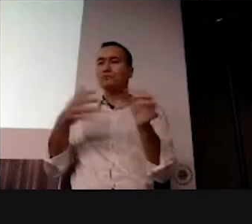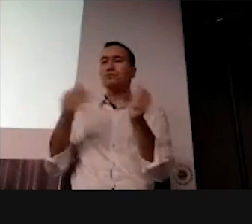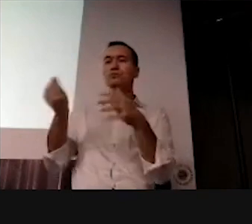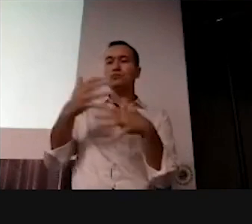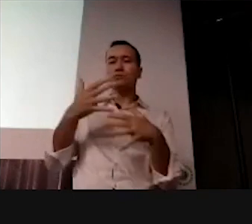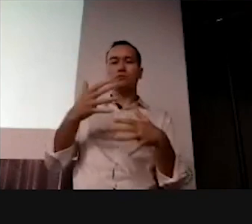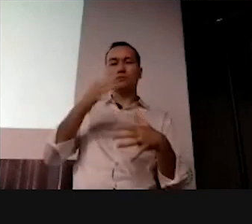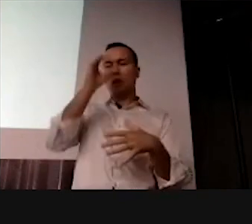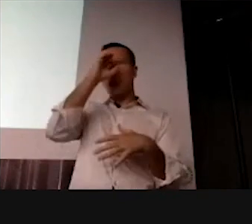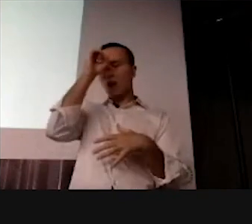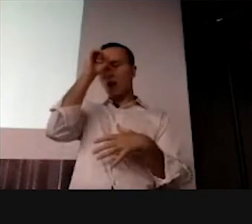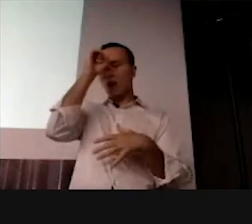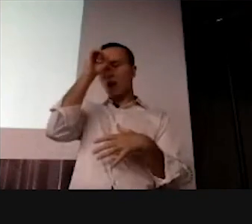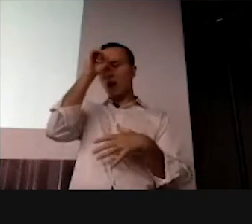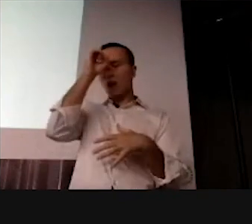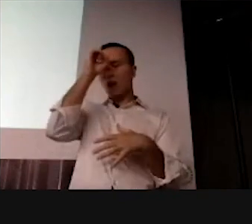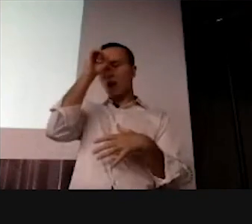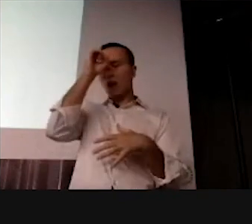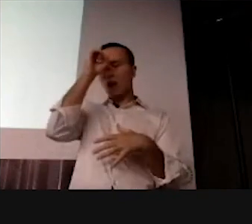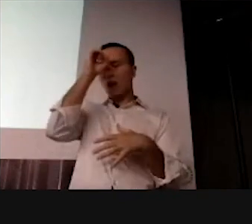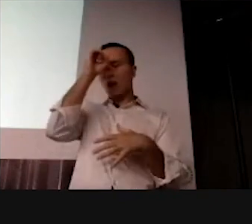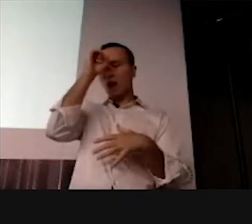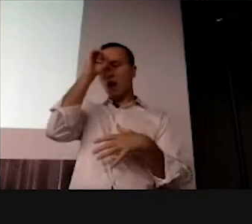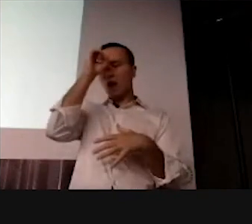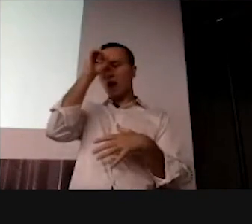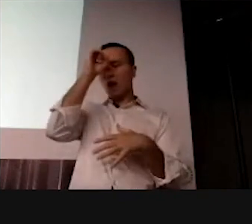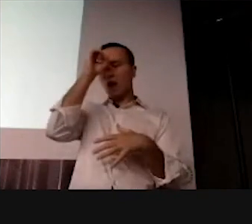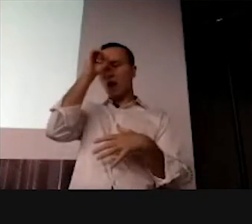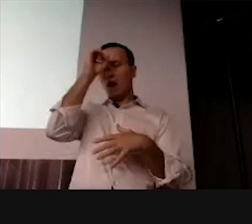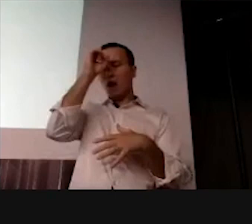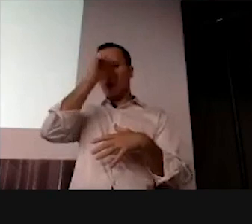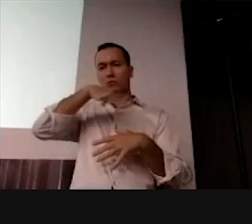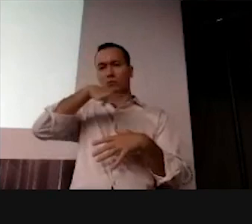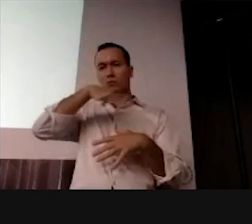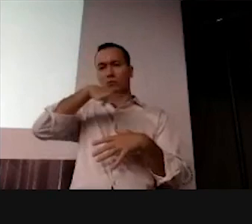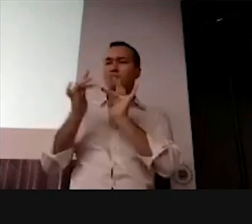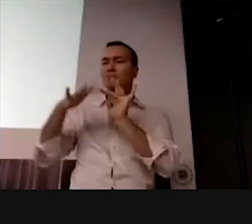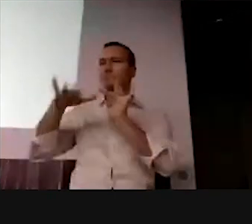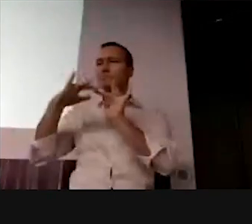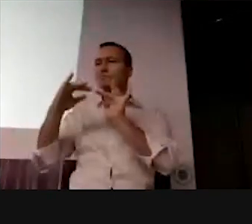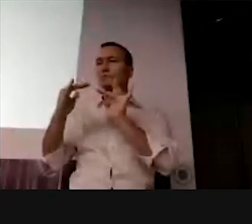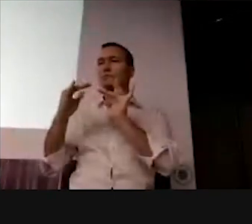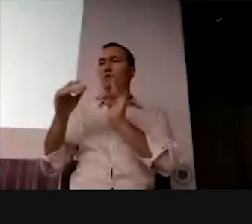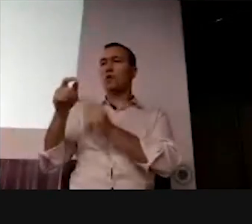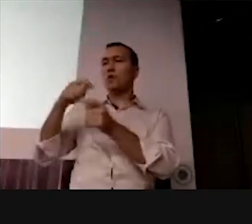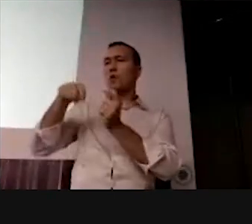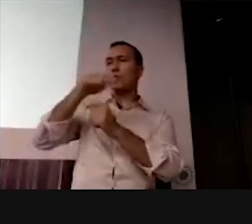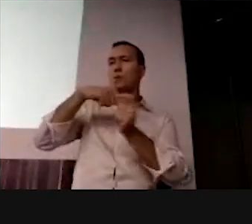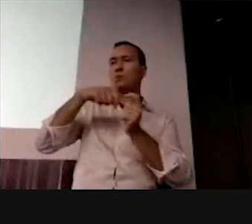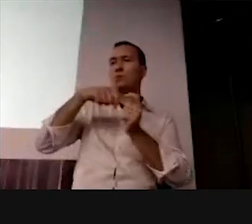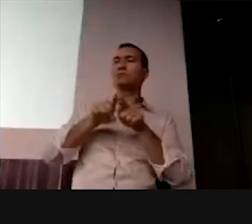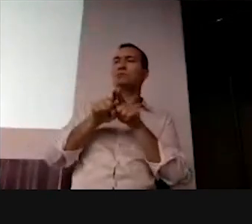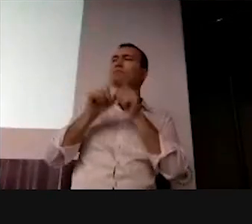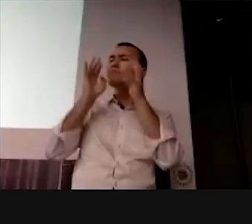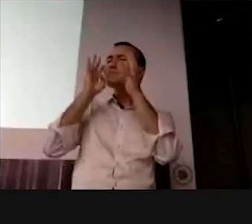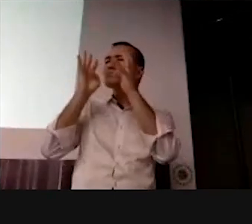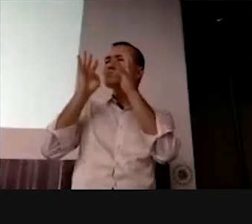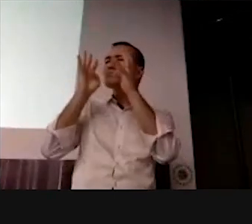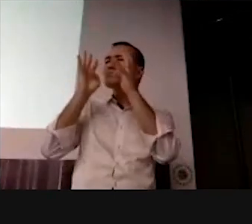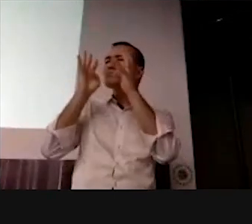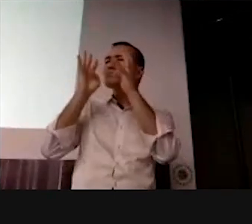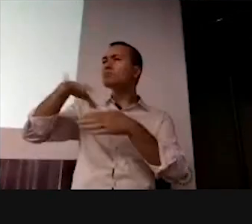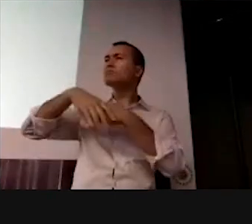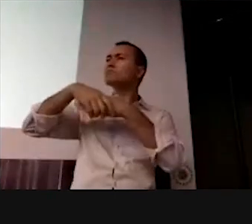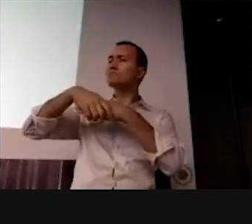que pedem de nós? Né? Pedem mais conexão com o negócio, escuta empática dos colaboradores, seja proativo, RH,